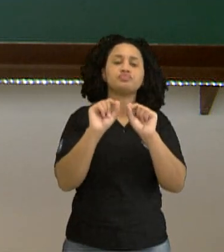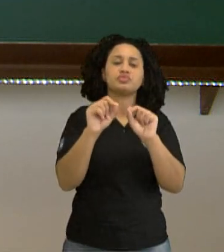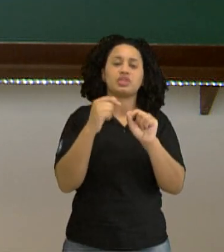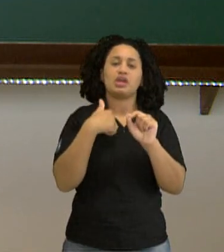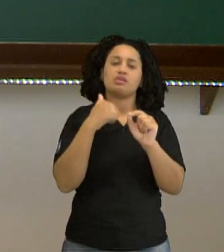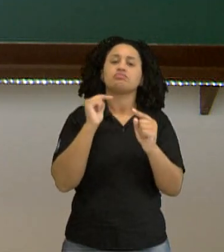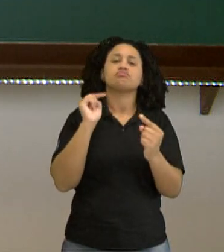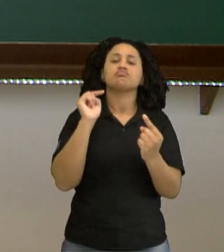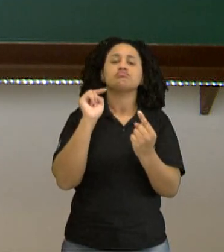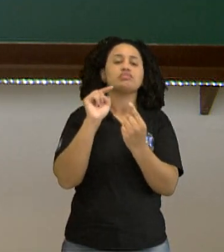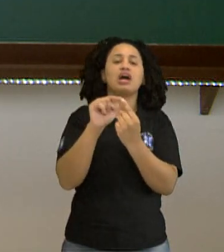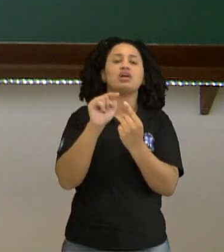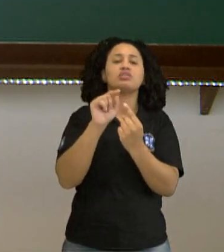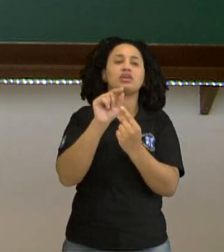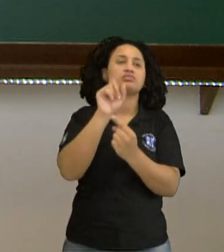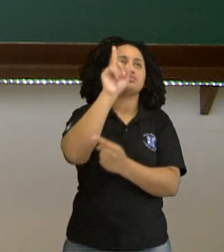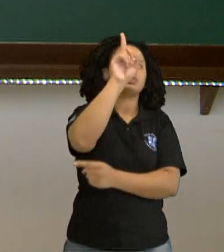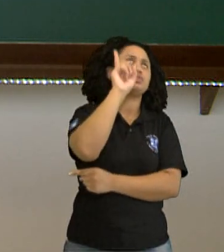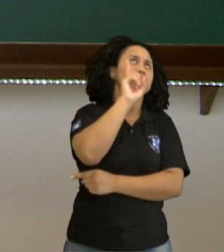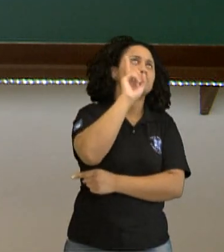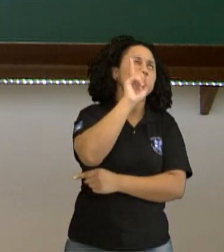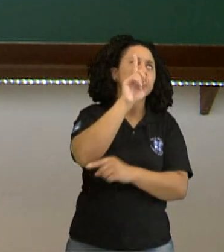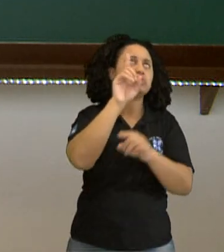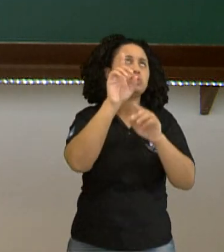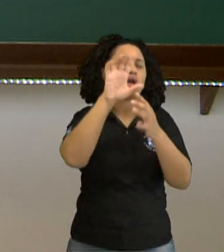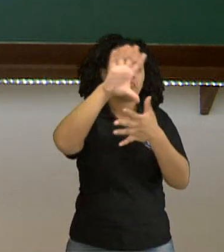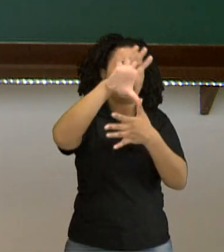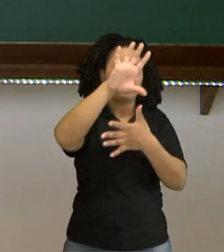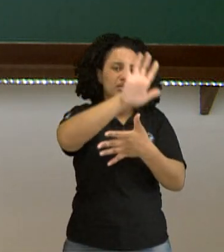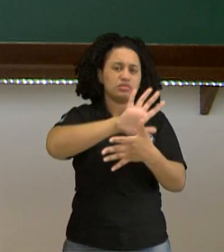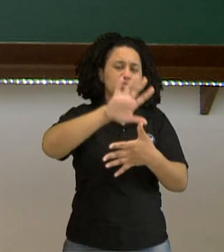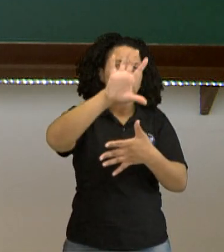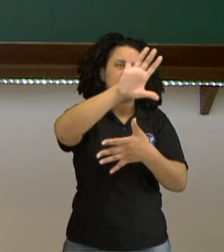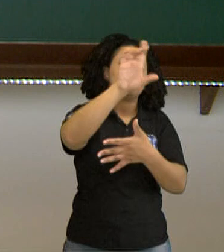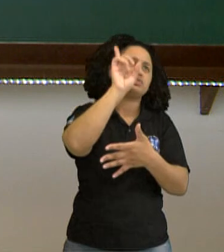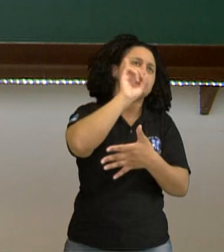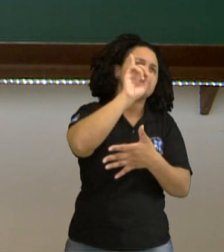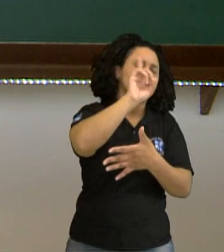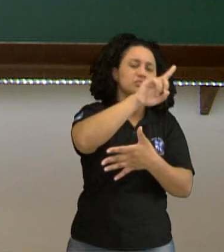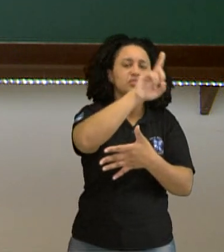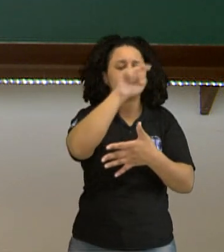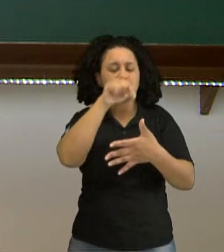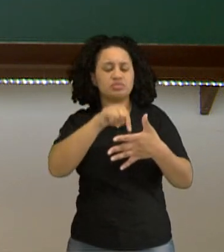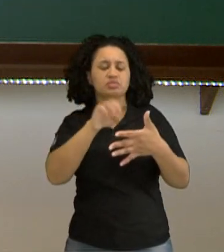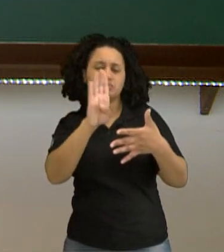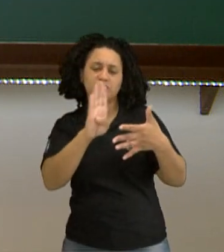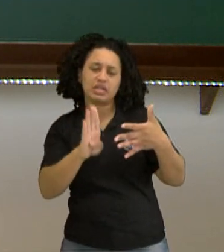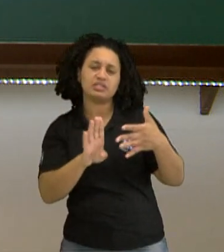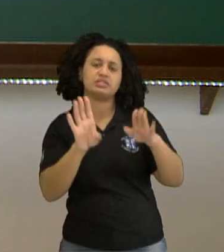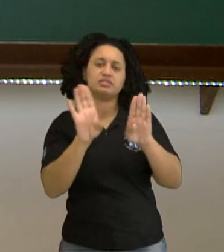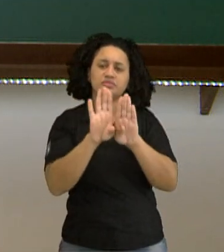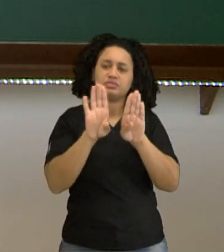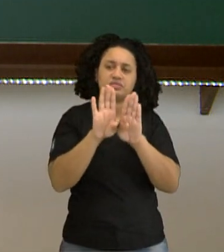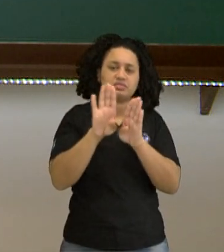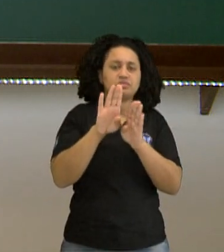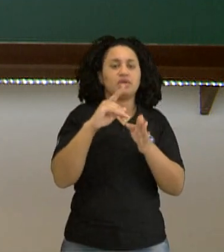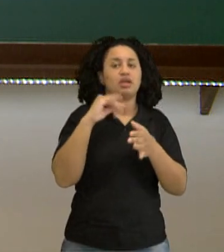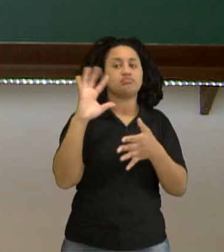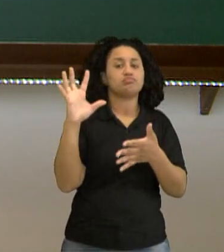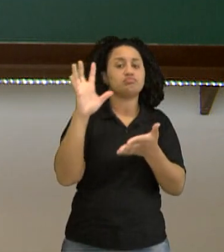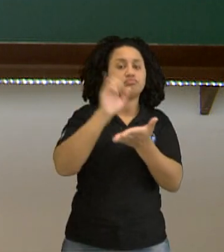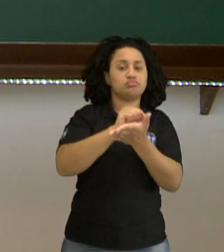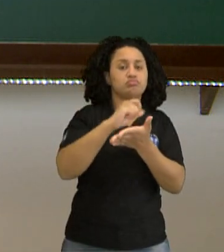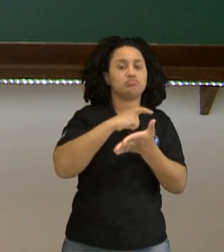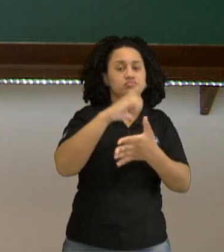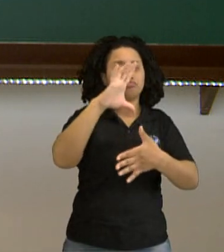América toda, os Estados Unidos um pouco antes, o Brasil, todo o processo de colonização das Américas, por exemplo, se deu através do processo